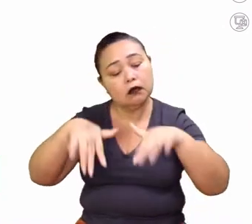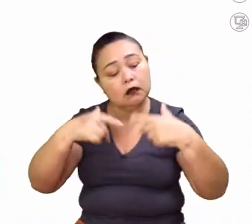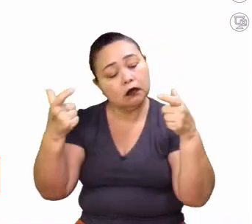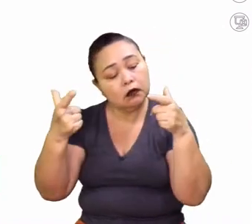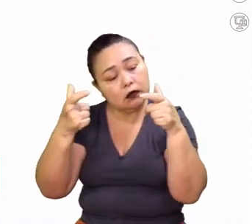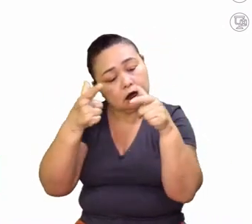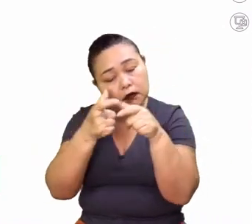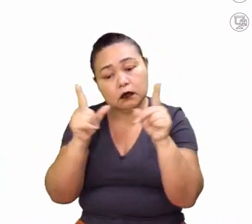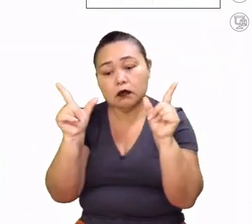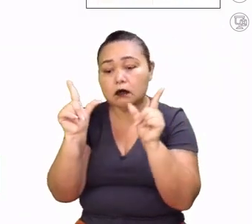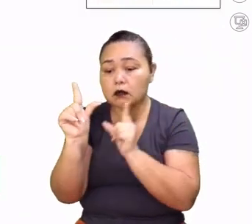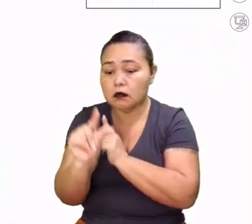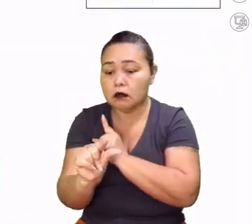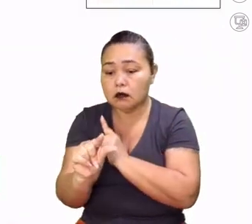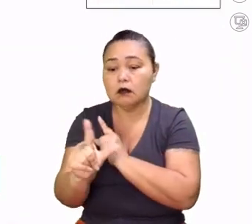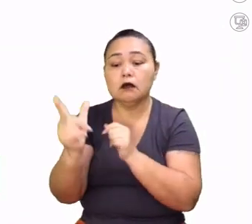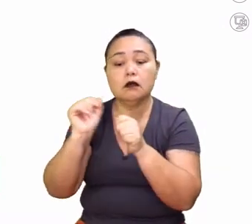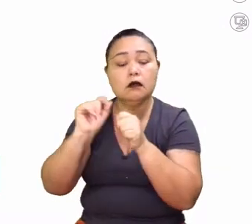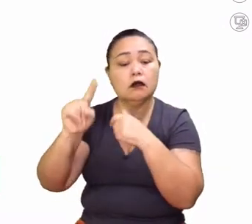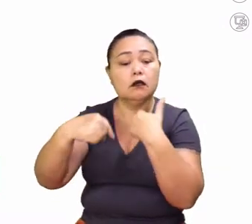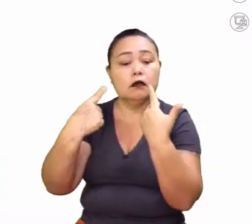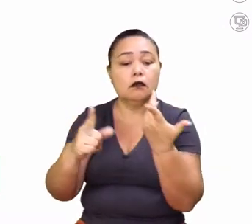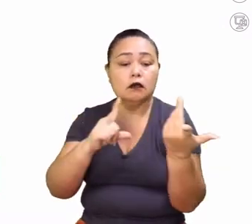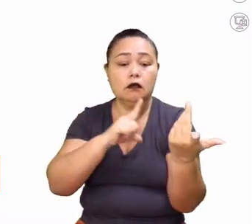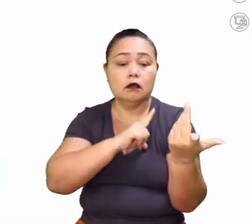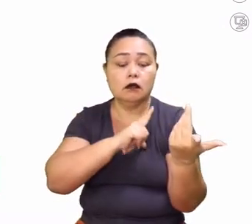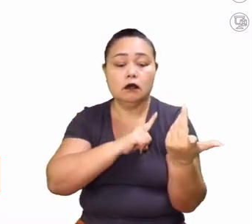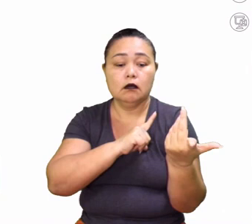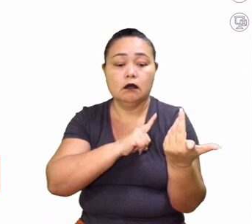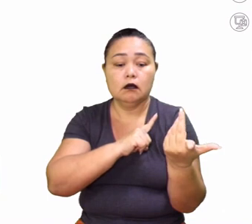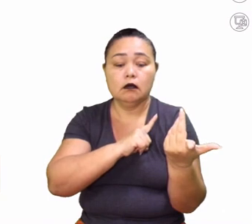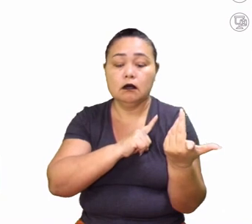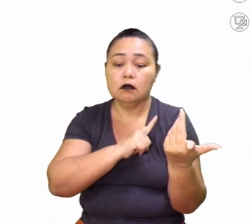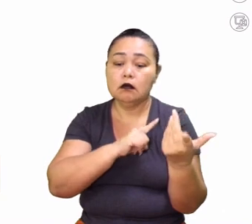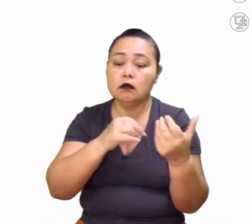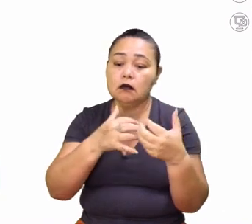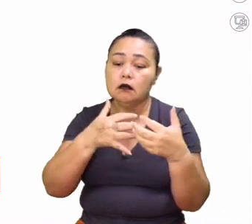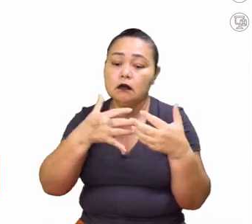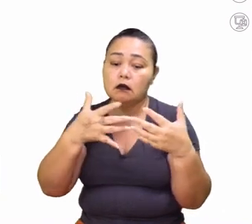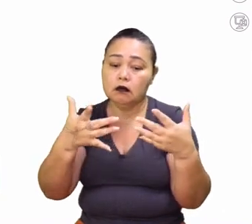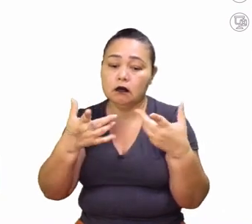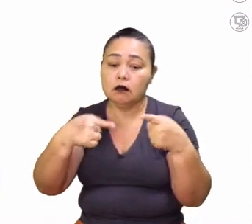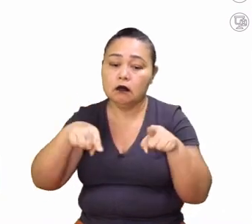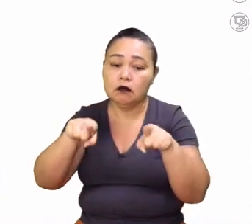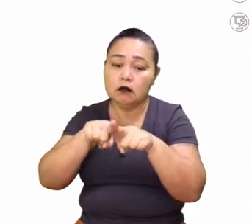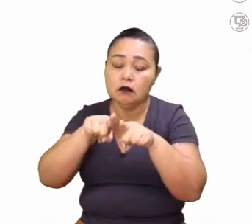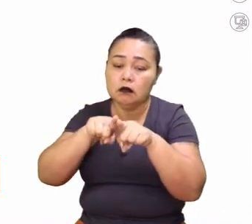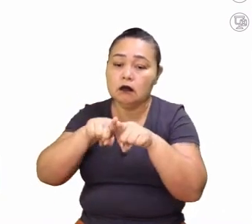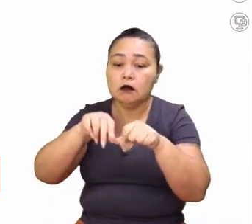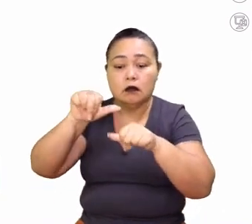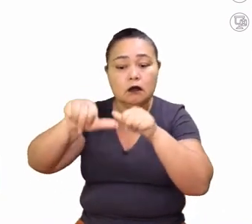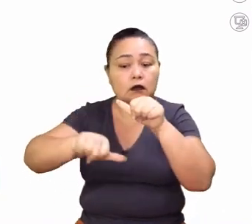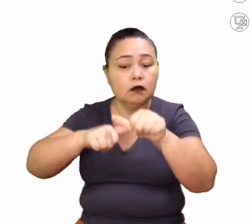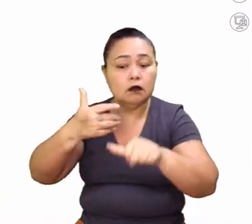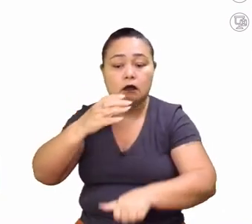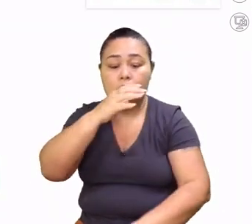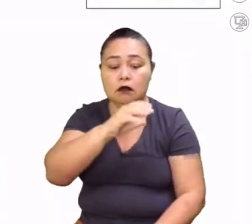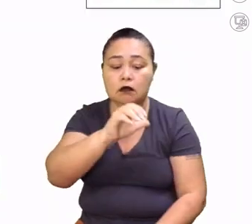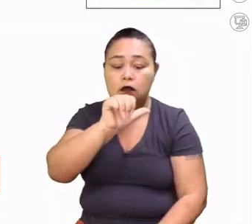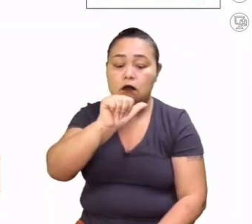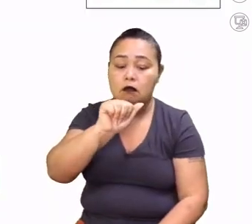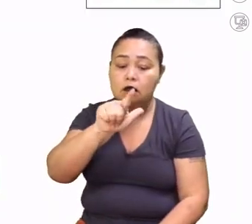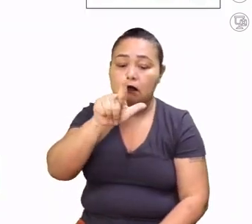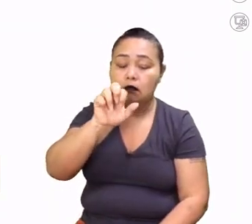menor e agora nós temos o que chamamos de contração adiabática porque não há troca de calor de novo